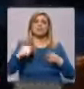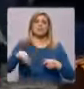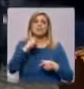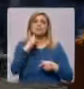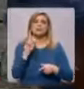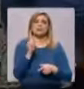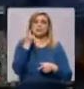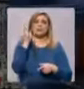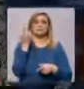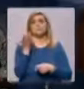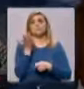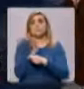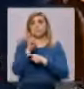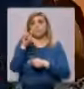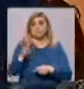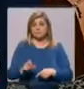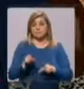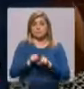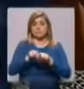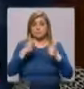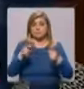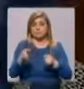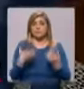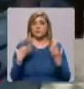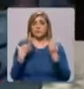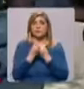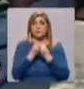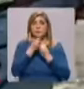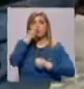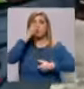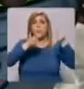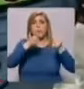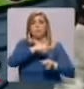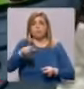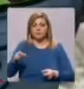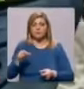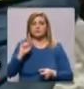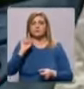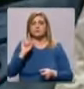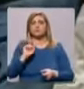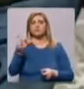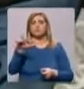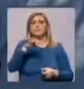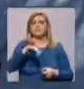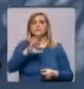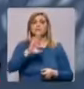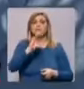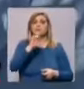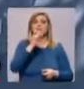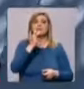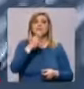como acontece, por exemplo, com o partido Juntos pelo Povo, que já conquistou a Câmara de Santa Cruz, a segunda autarquia da